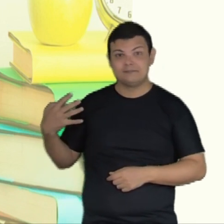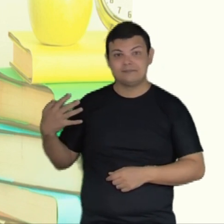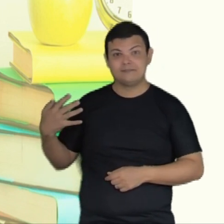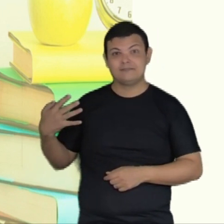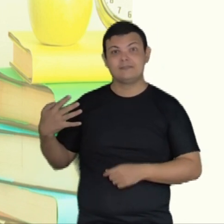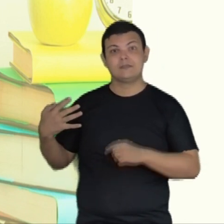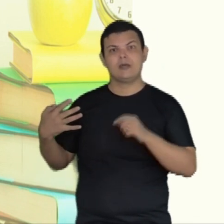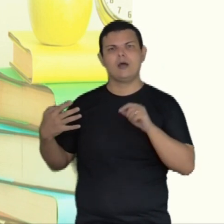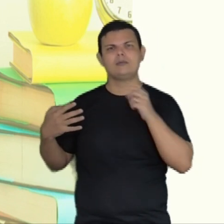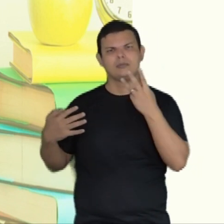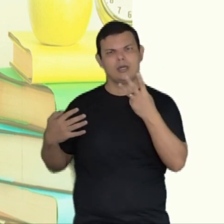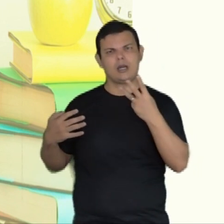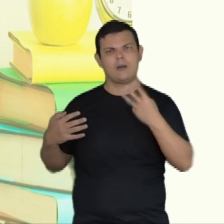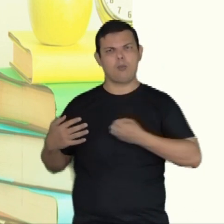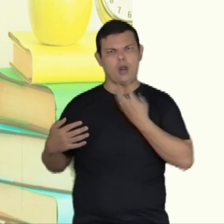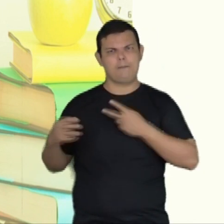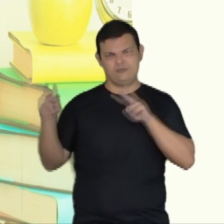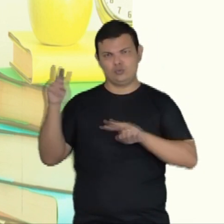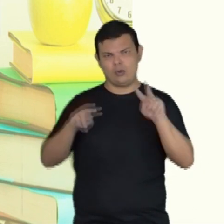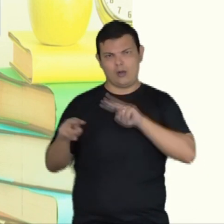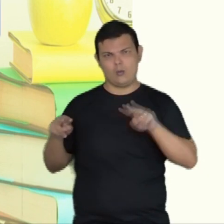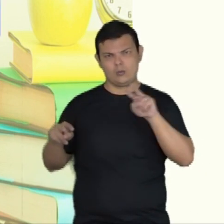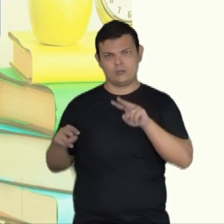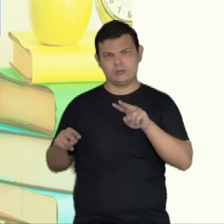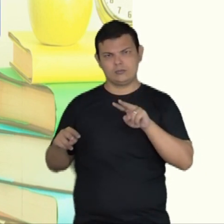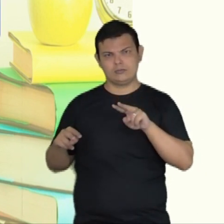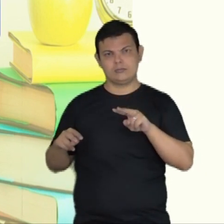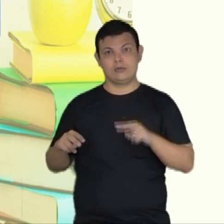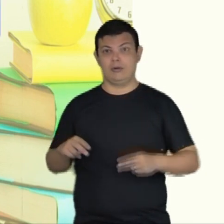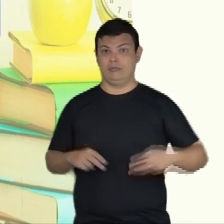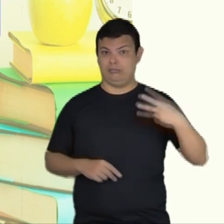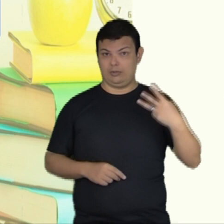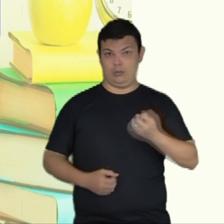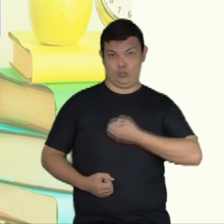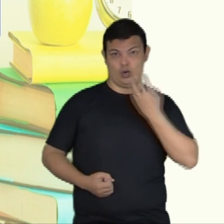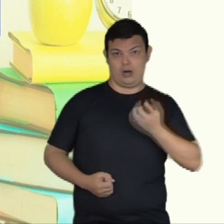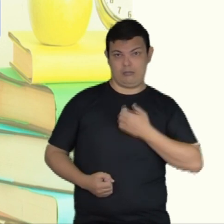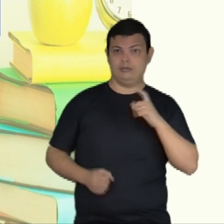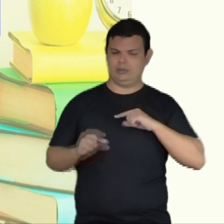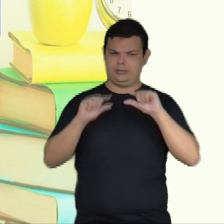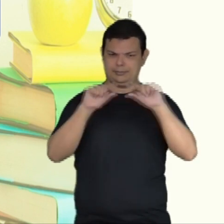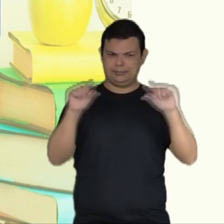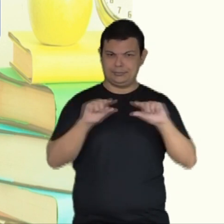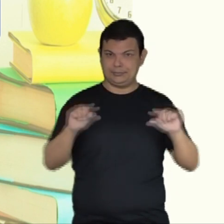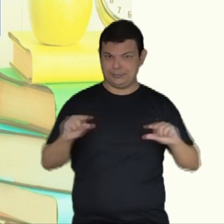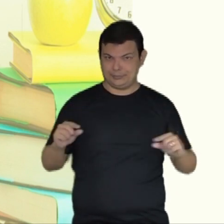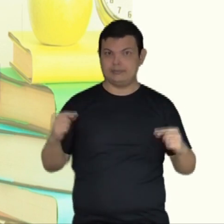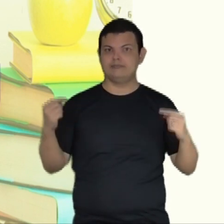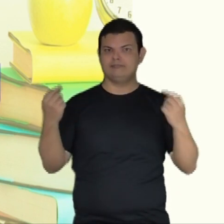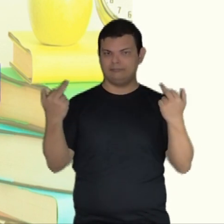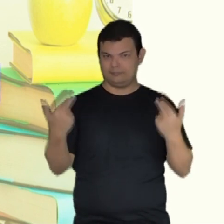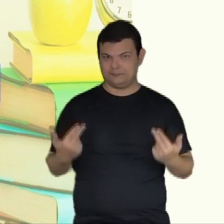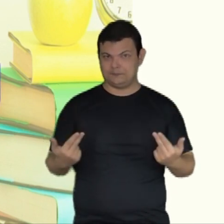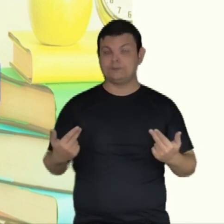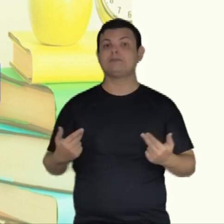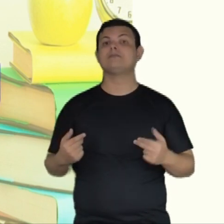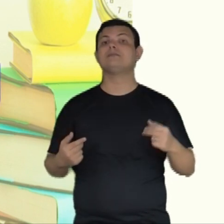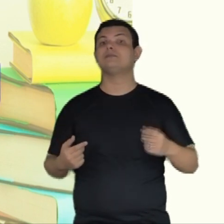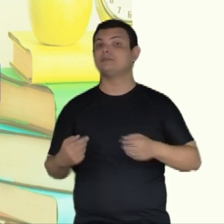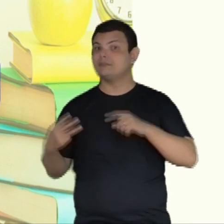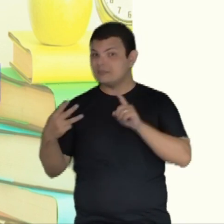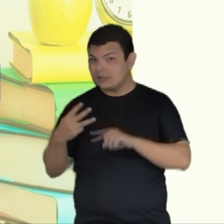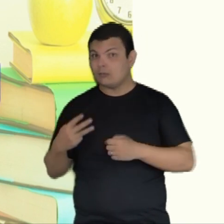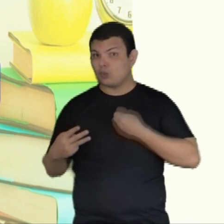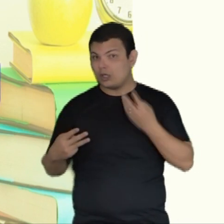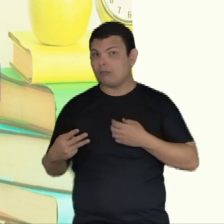Os três poemas são visuais. Os três poemas apresentam versos e rima. Os três poemas falam